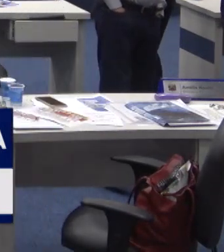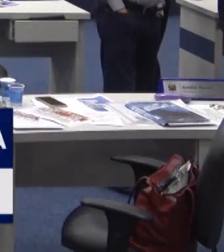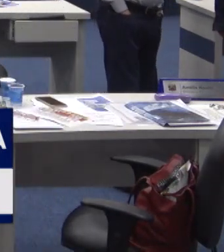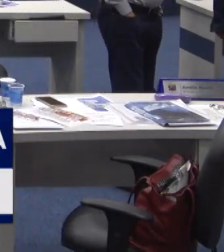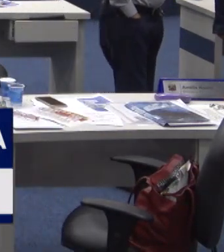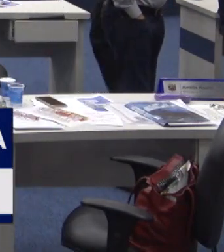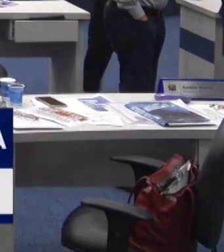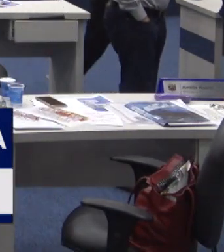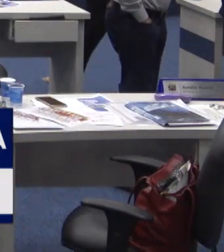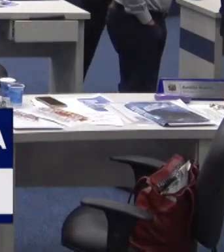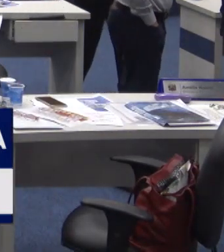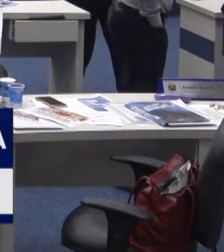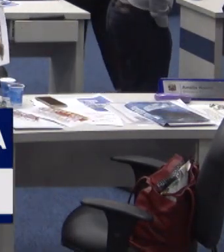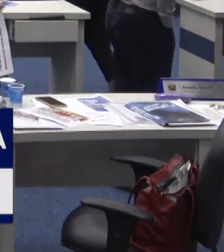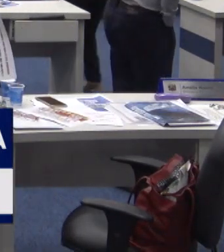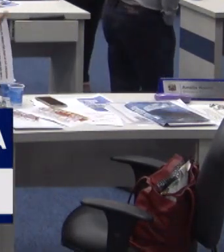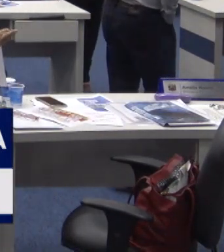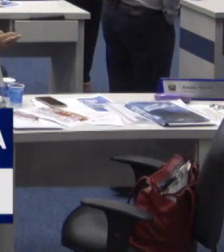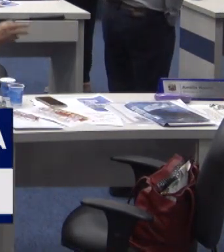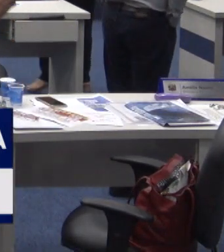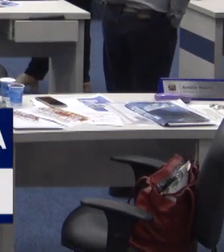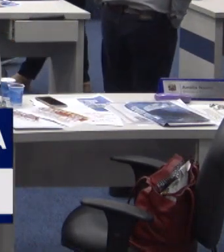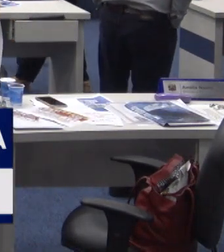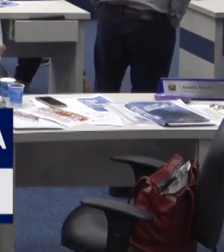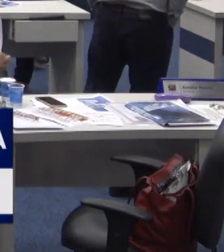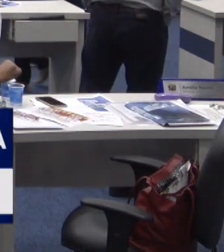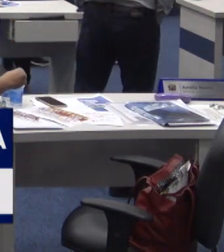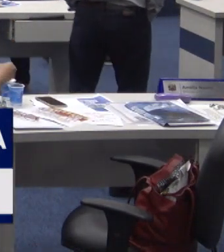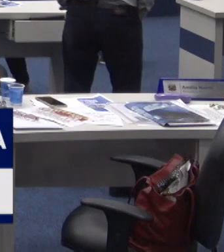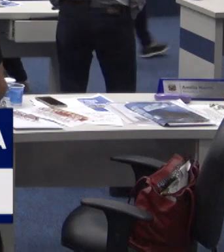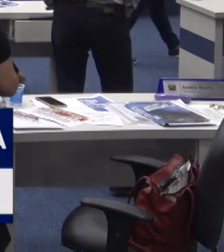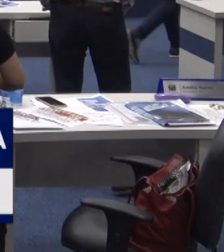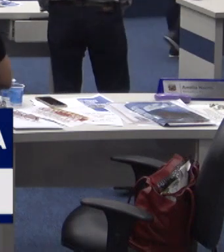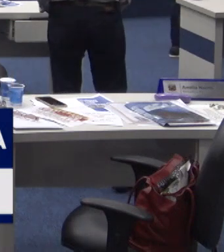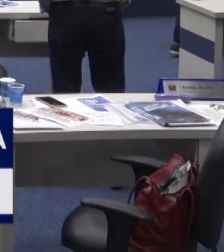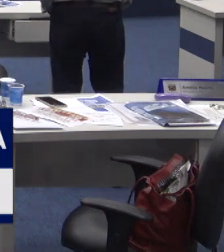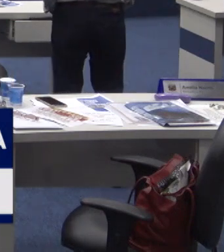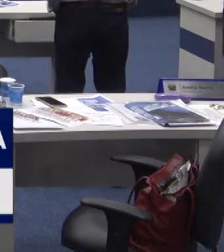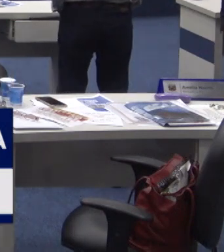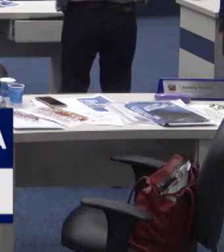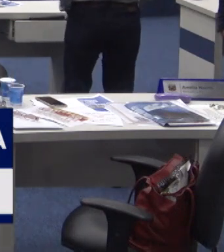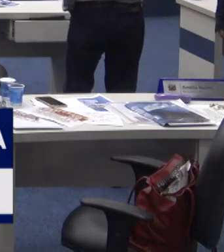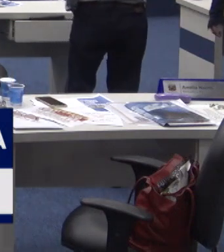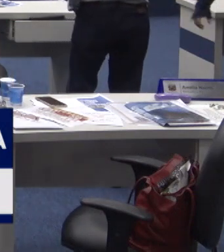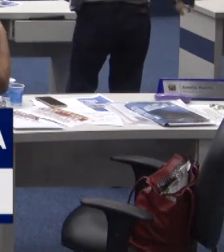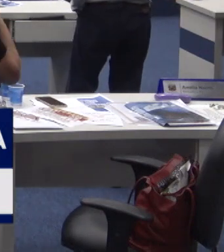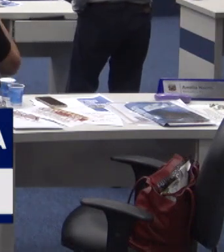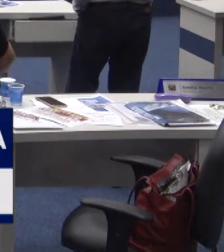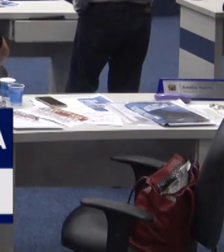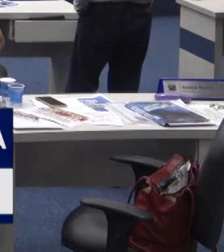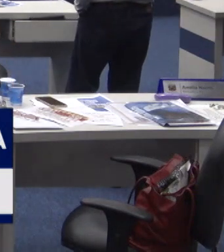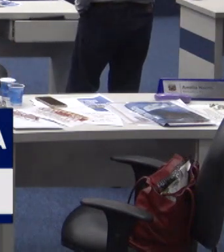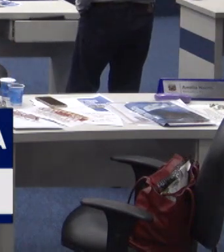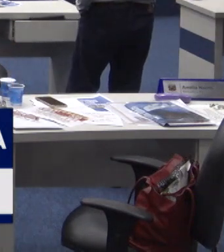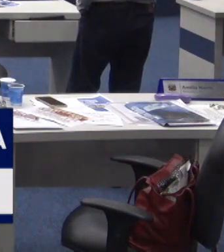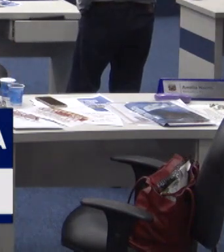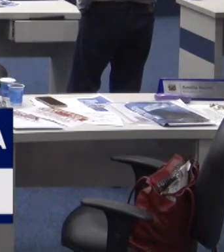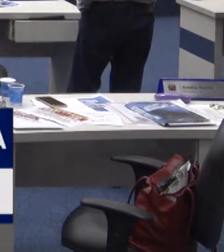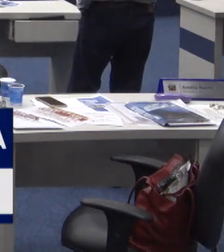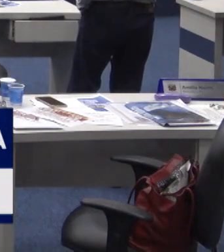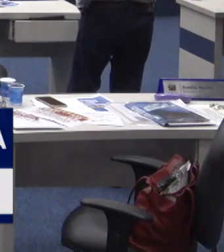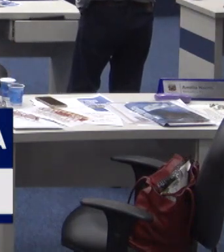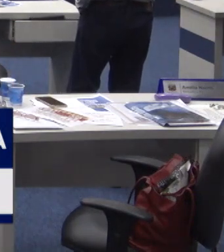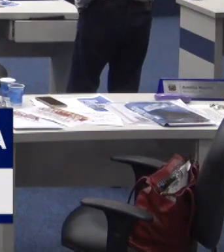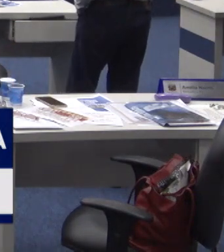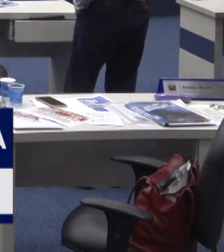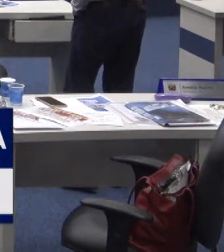É só, então, concluindo aqui, então, em votação, O pedido verbal do vereador Juvenil